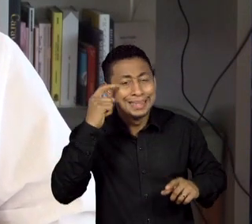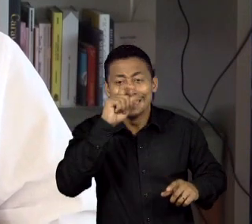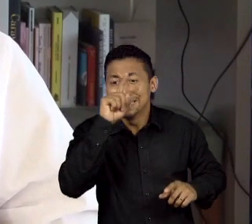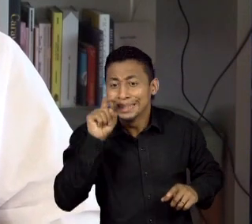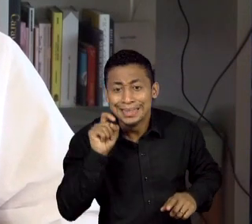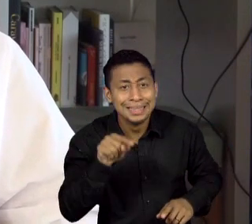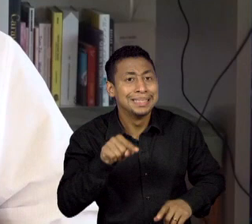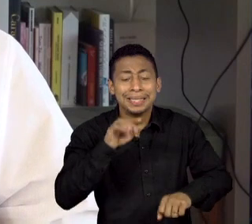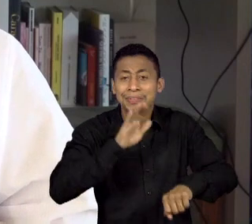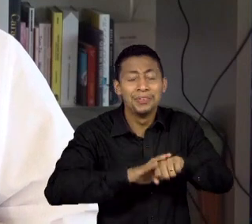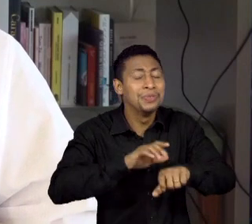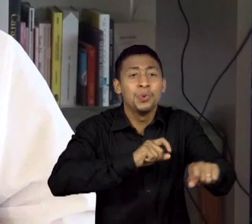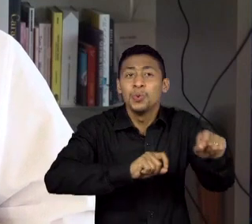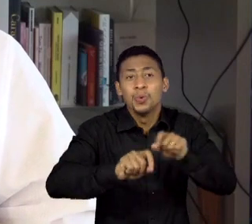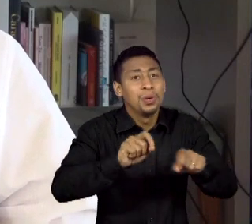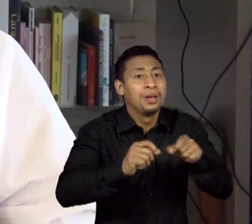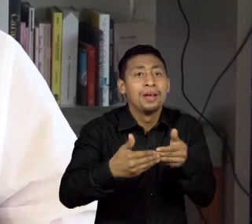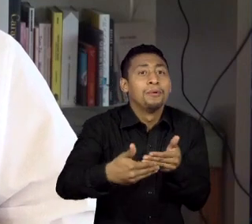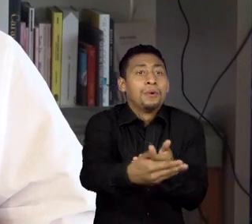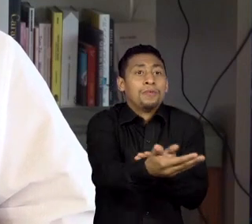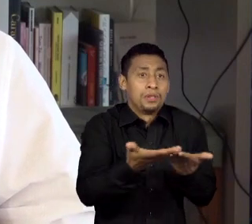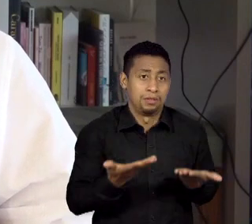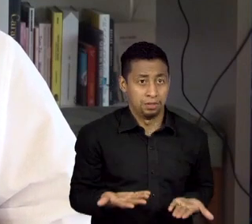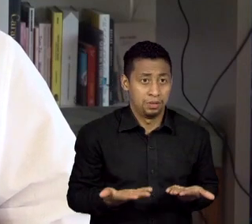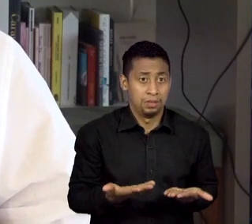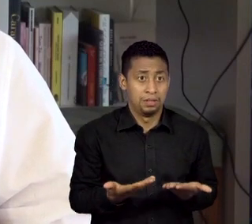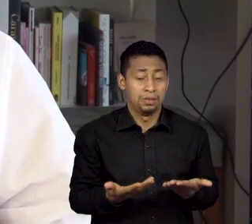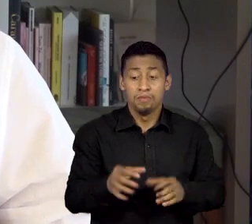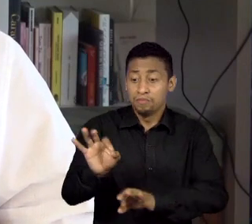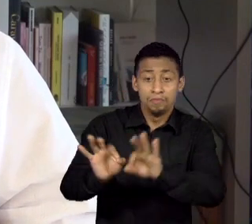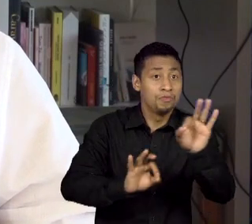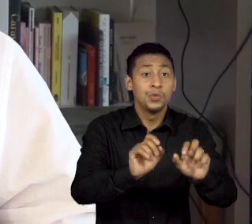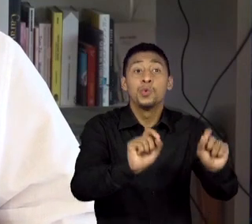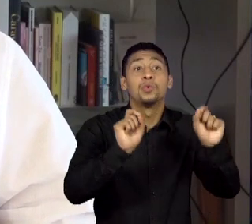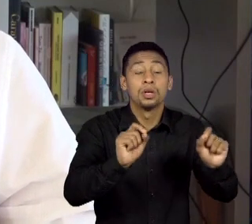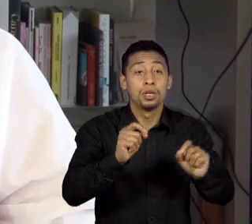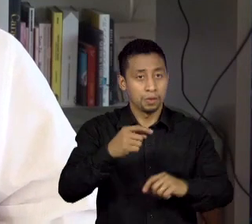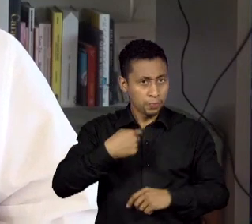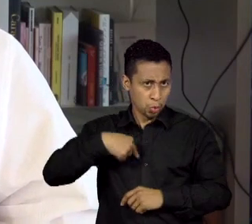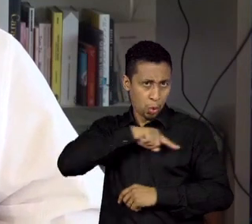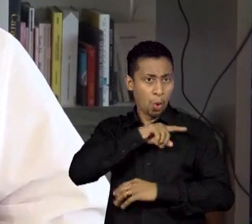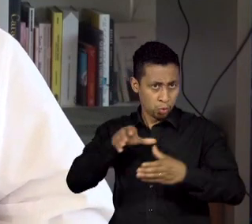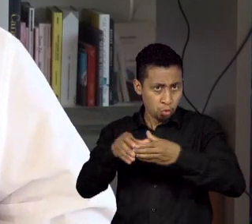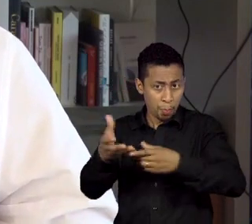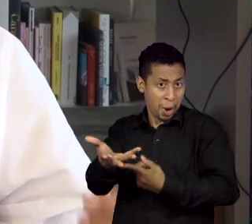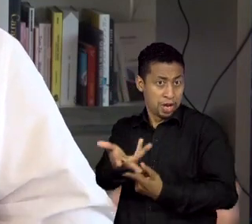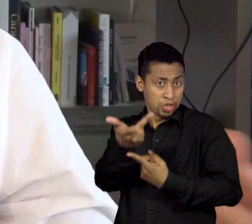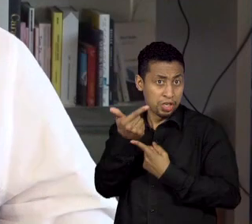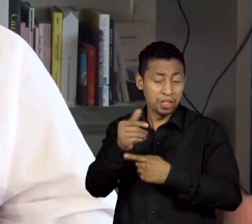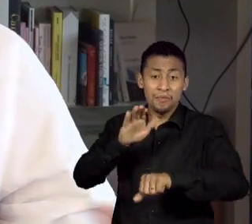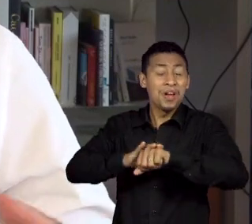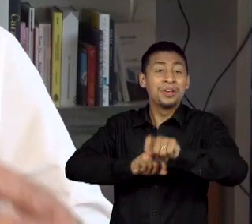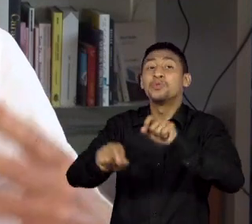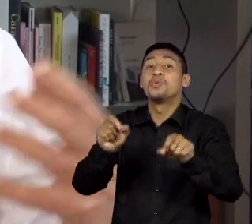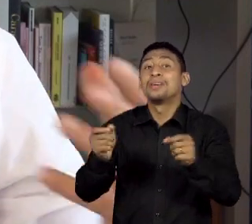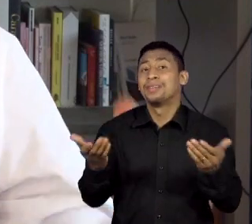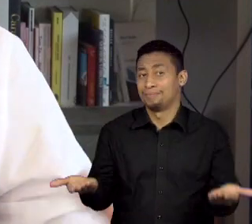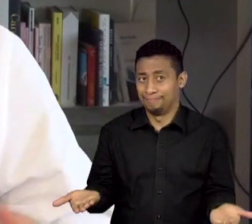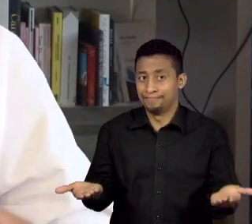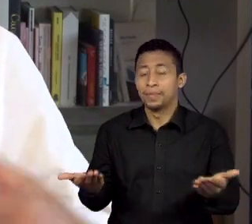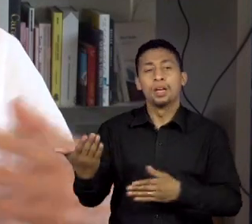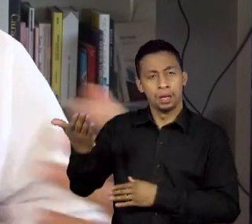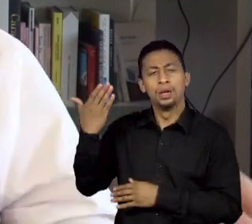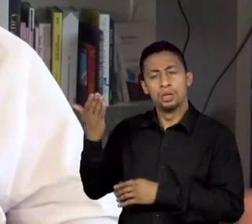daqui para frente qual é o trabalho que a gente vai fazer como artistas, né? Antigamente a gente estava com o